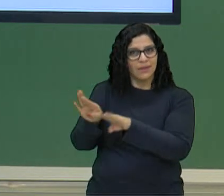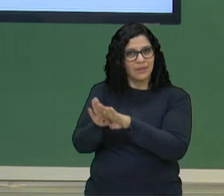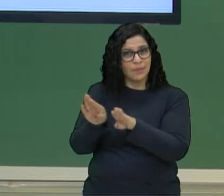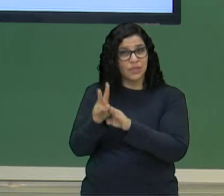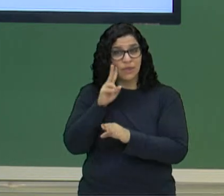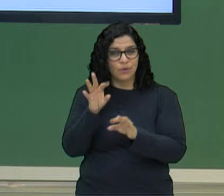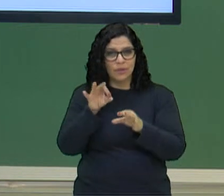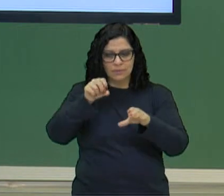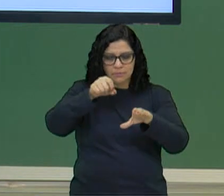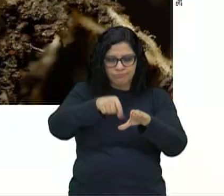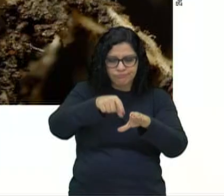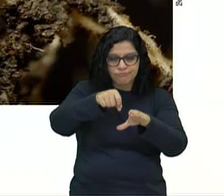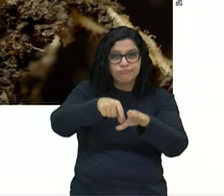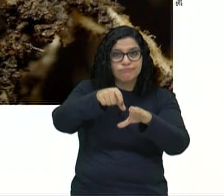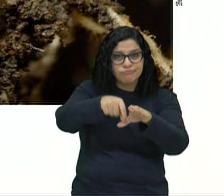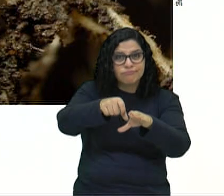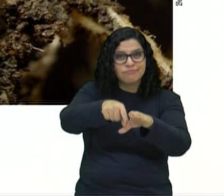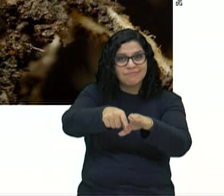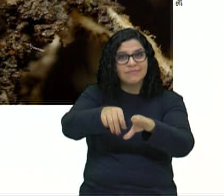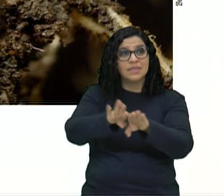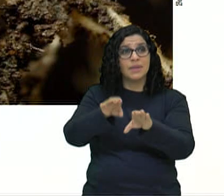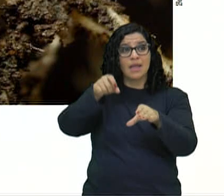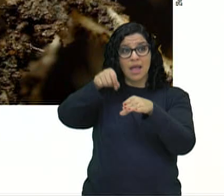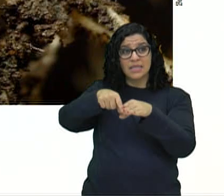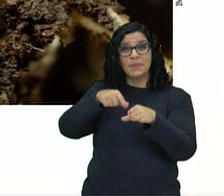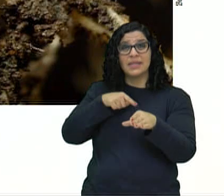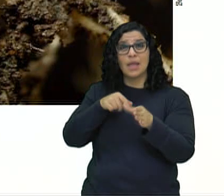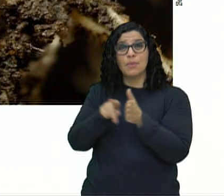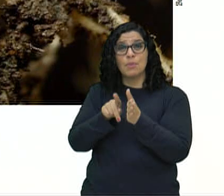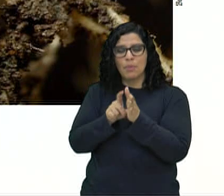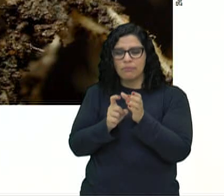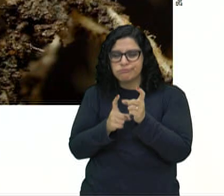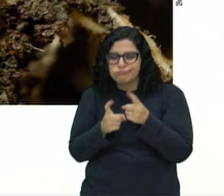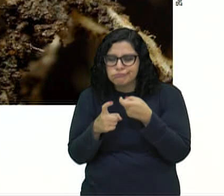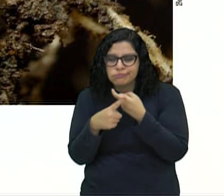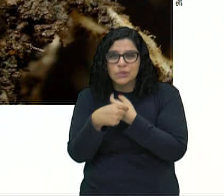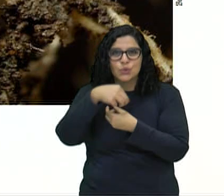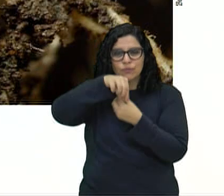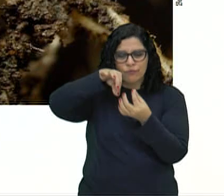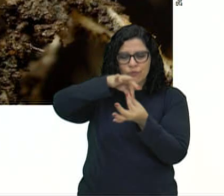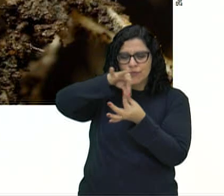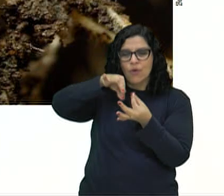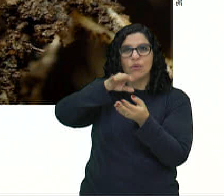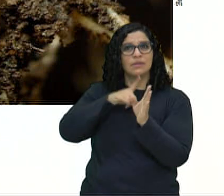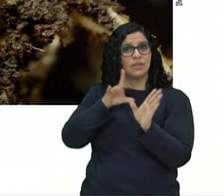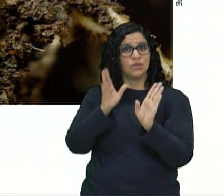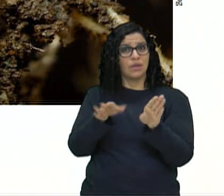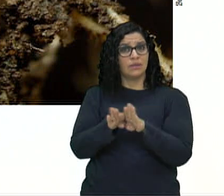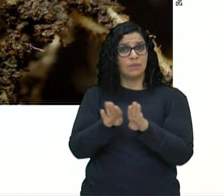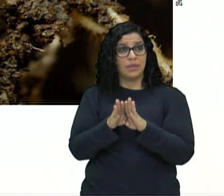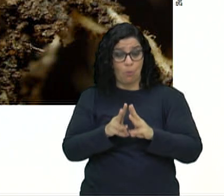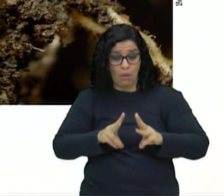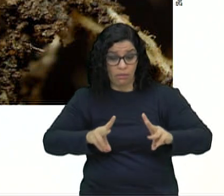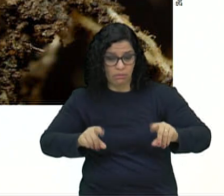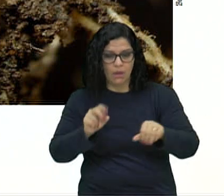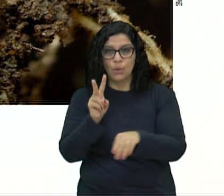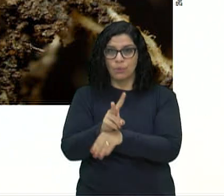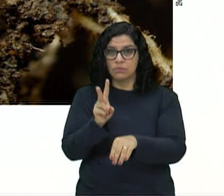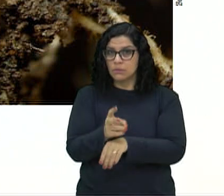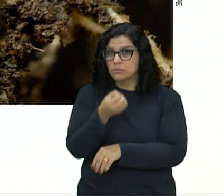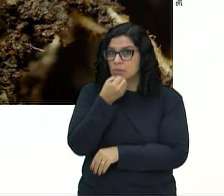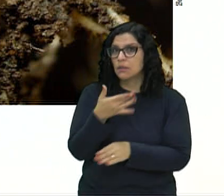viu as sementes que são inoculadas? A própria semente já tem essas bactérias colocadas em volta dela. Um solo muito bem